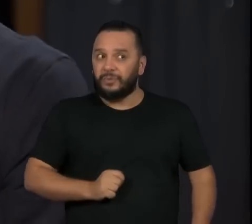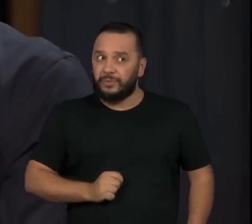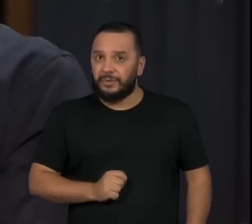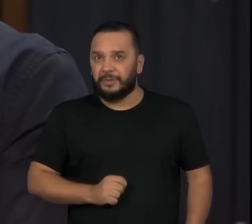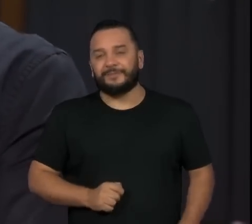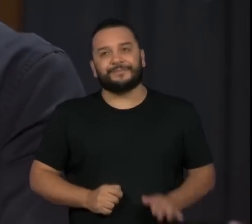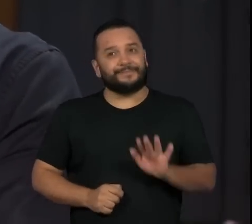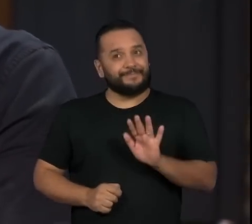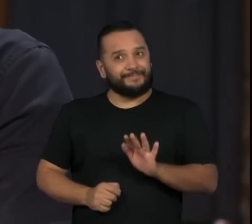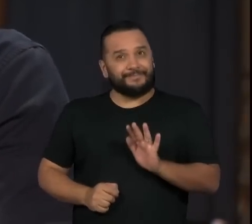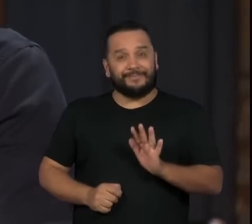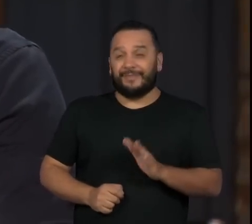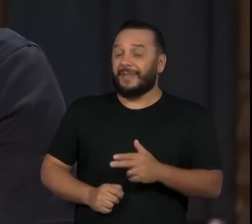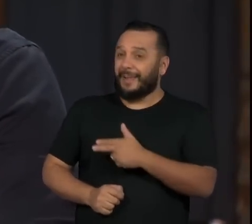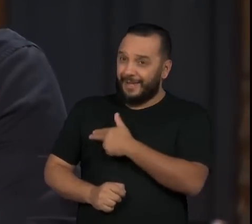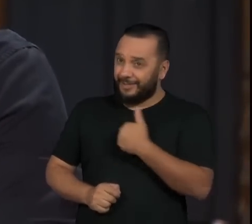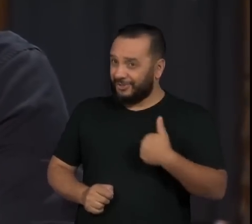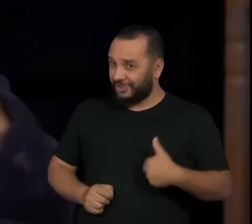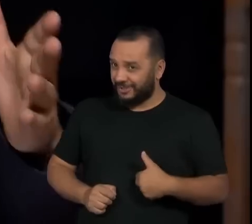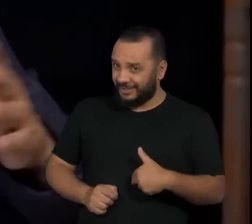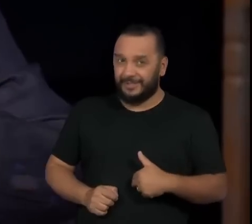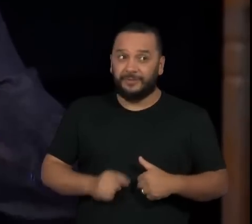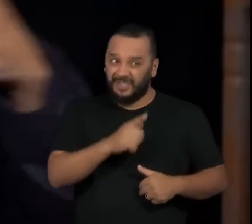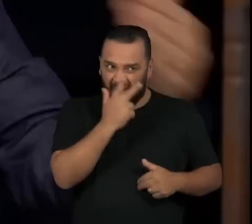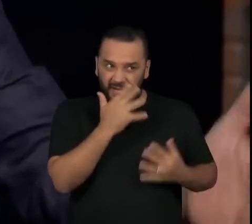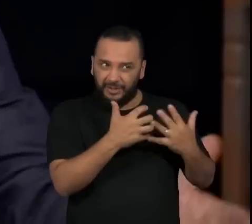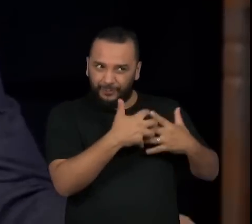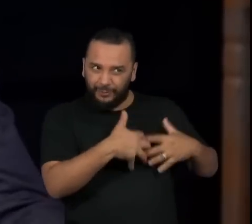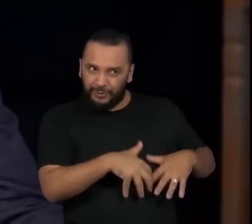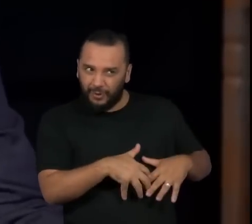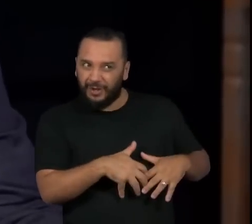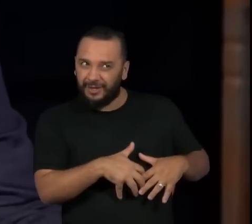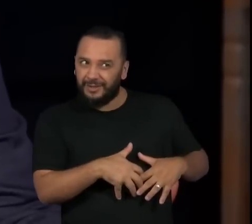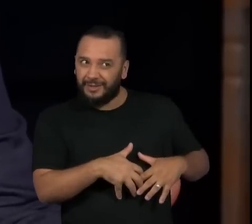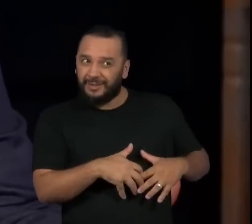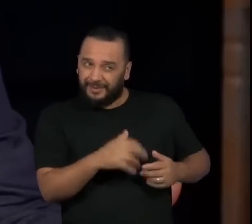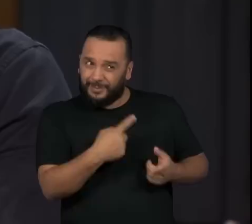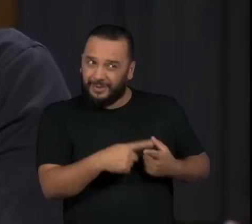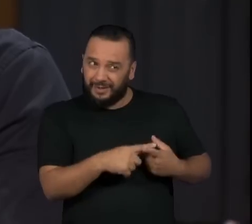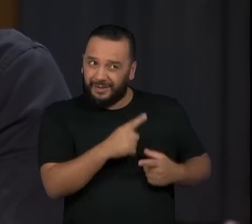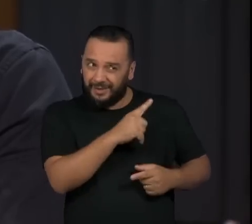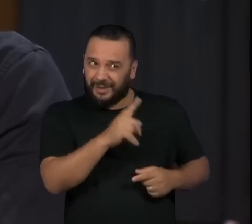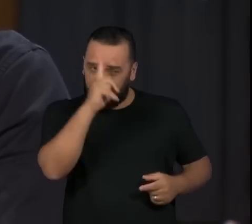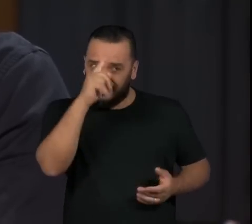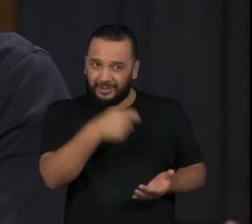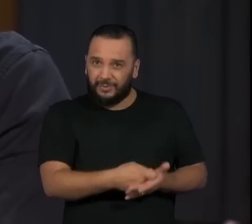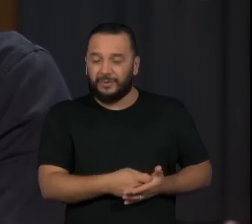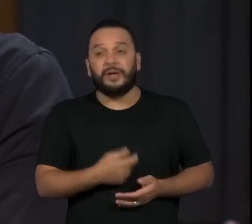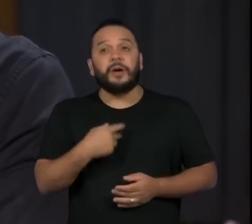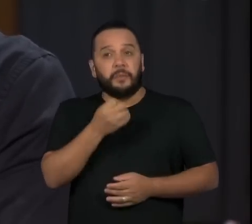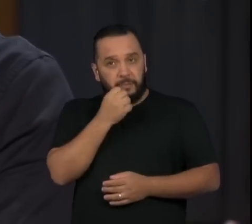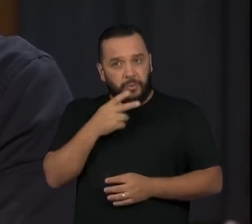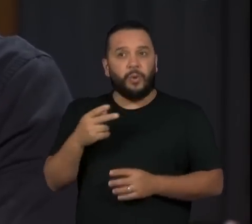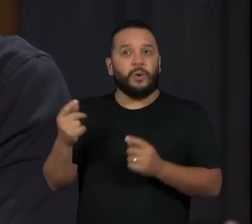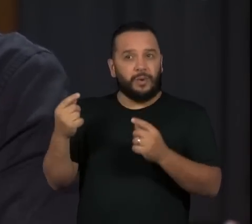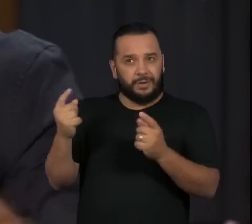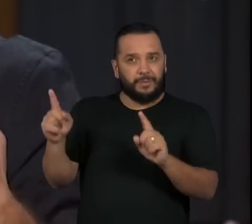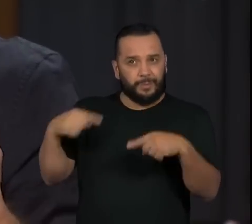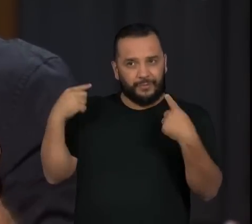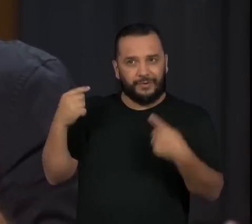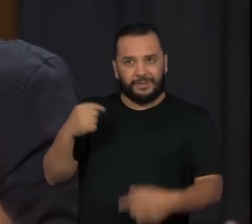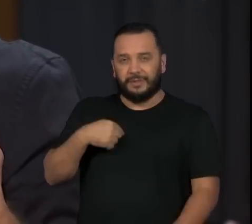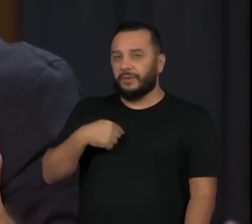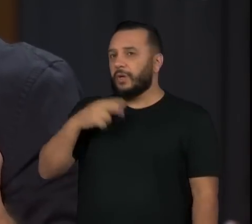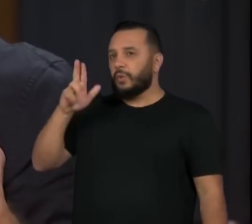que a China funciona? Vamos lá. Eles decidem sobre políticas. Essa é uma boa provocação. De governo. Essa é uma ótima provocação. Eu